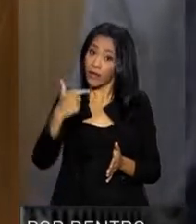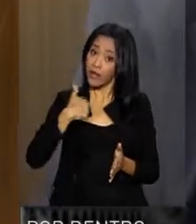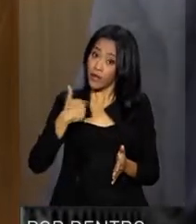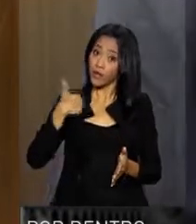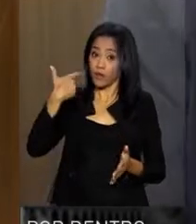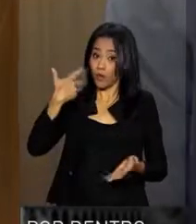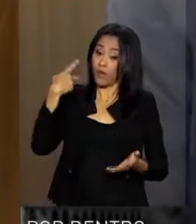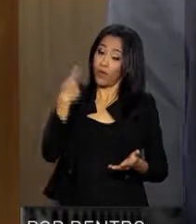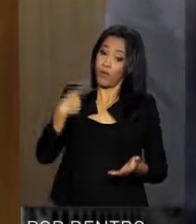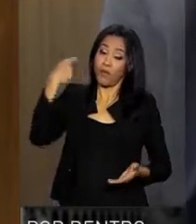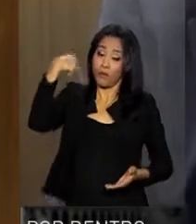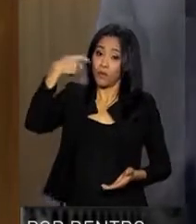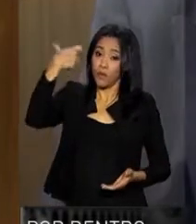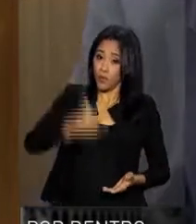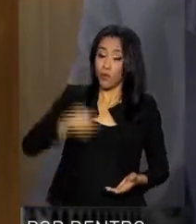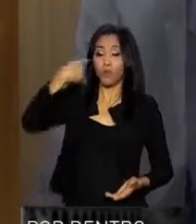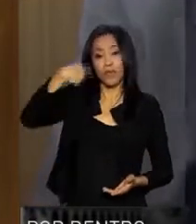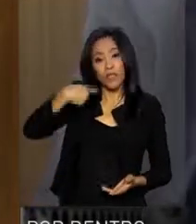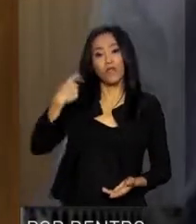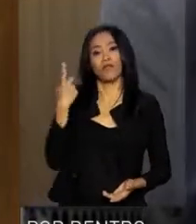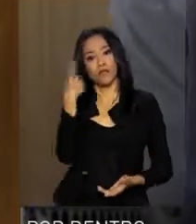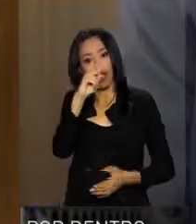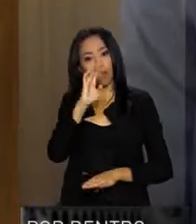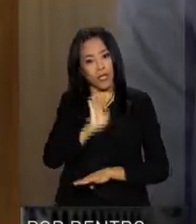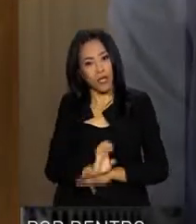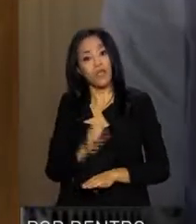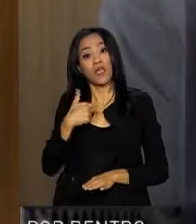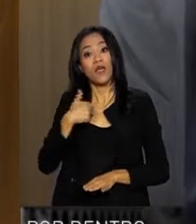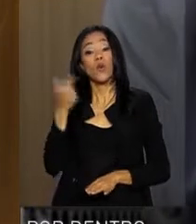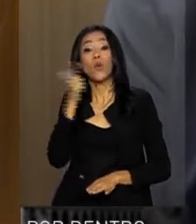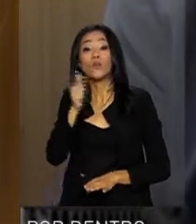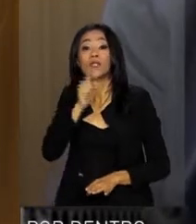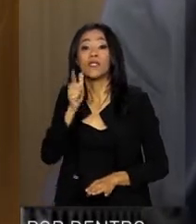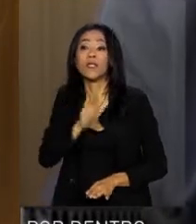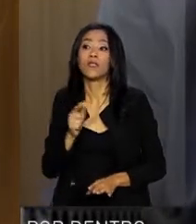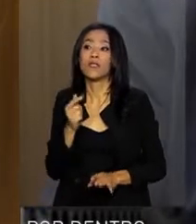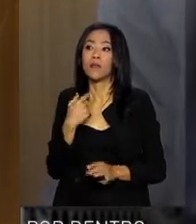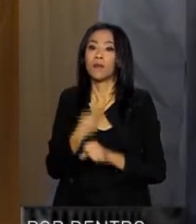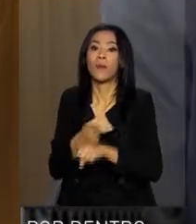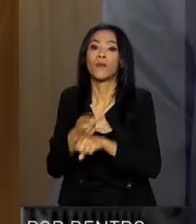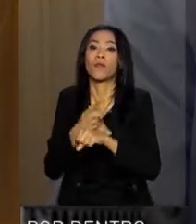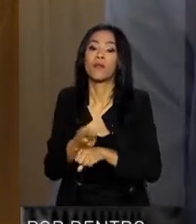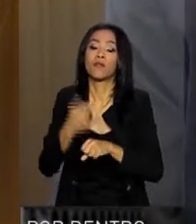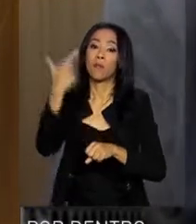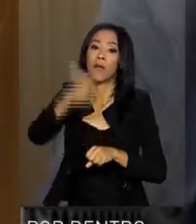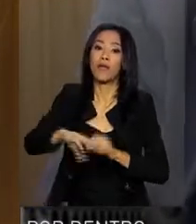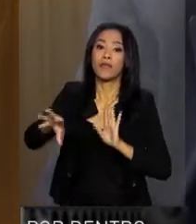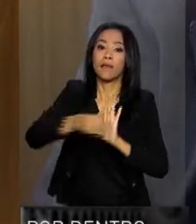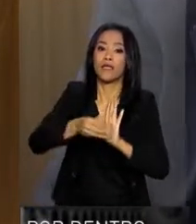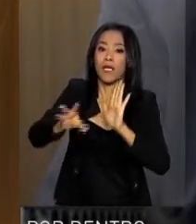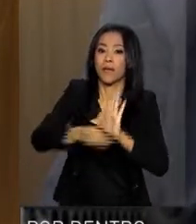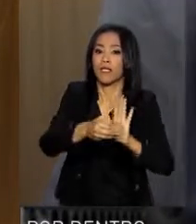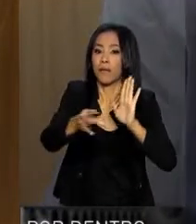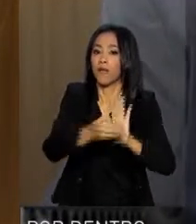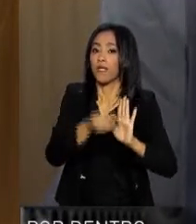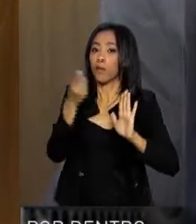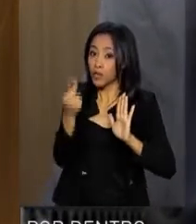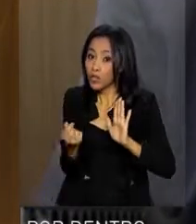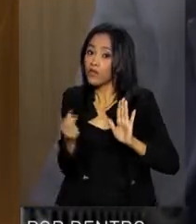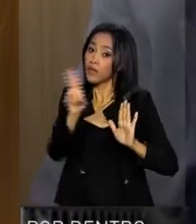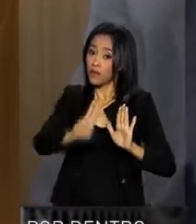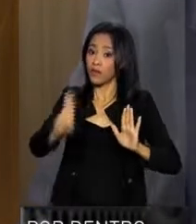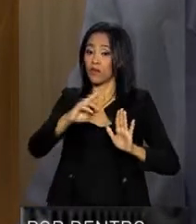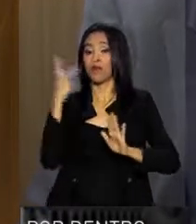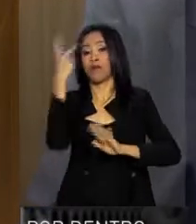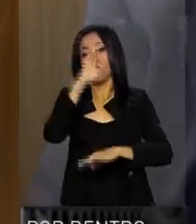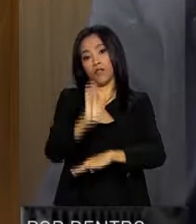houvesse muitas emendas parlamentares e junto ao orçamento para que fosse aplicado no maranhão dessa forma inclusive